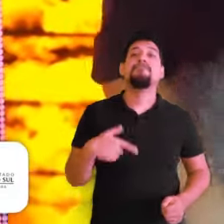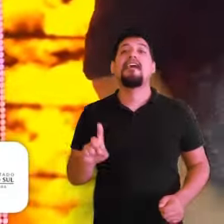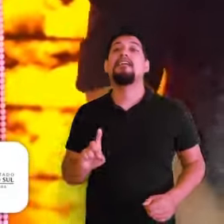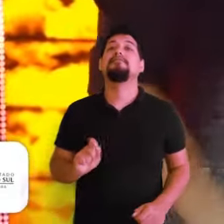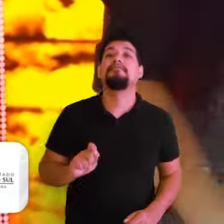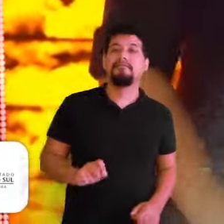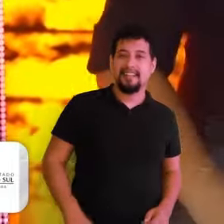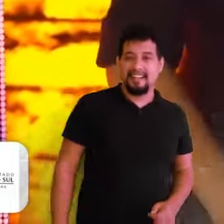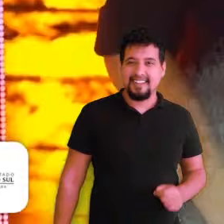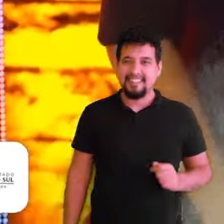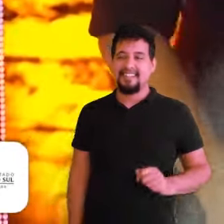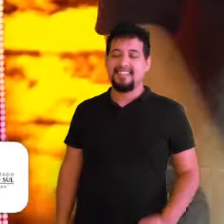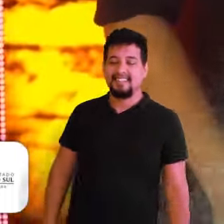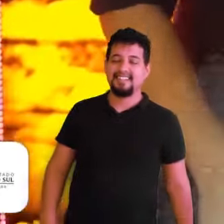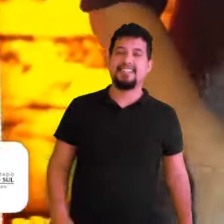Ui.